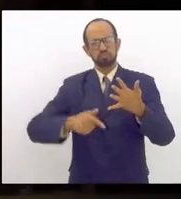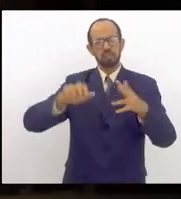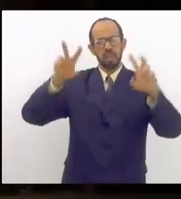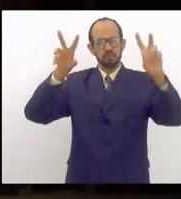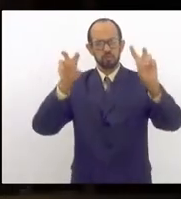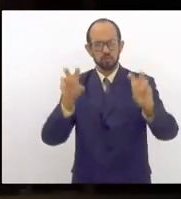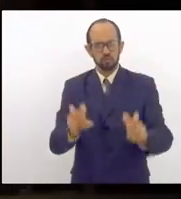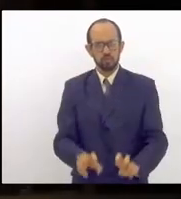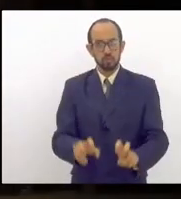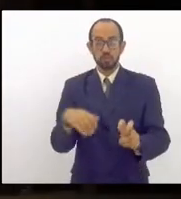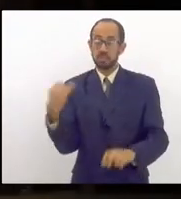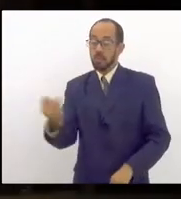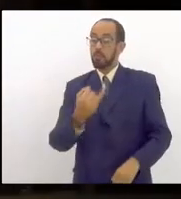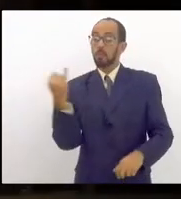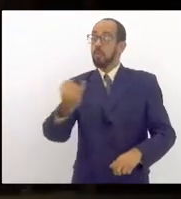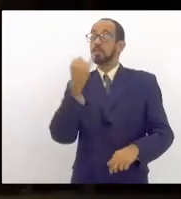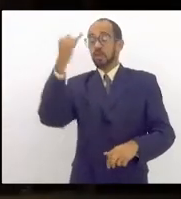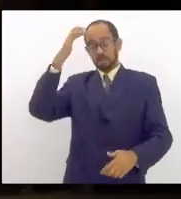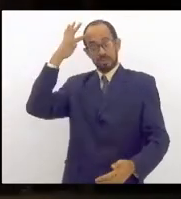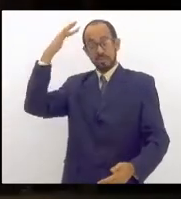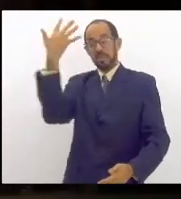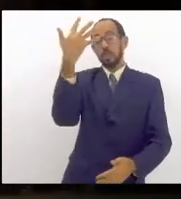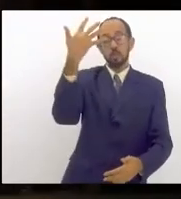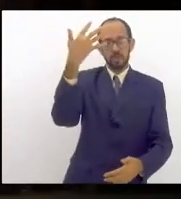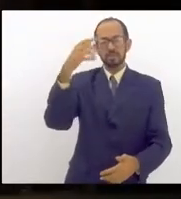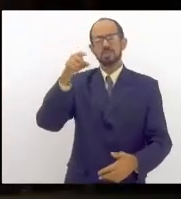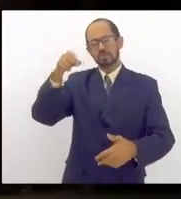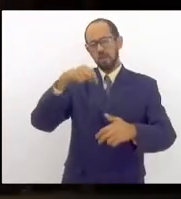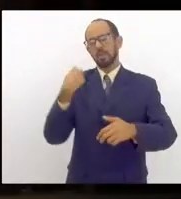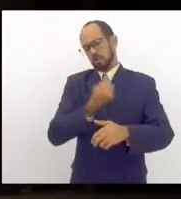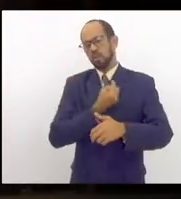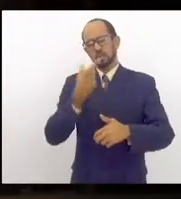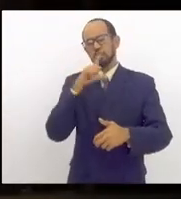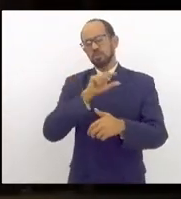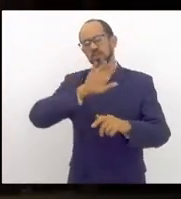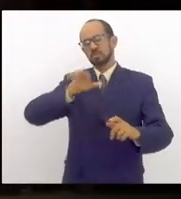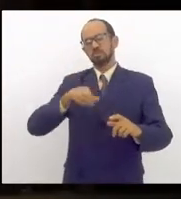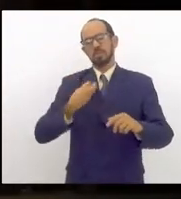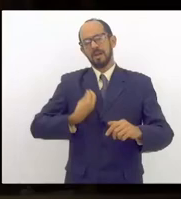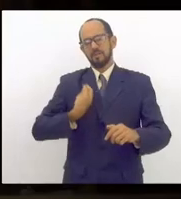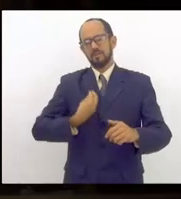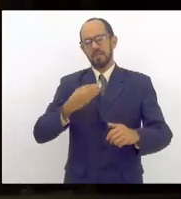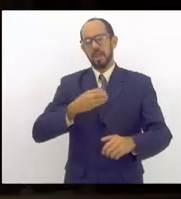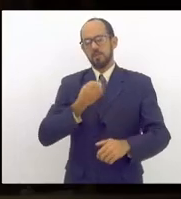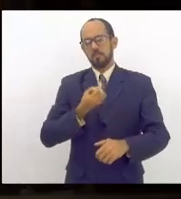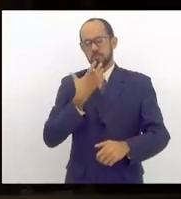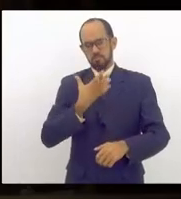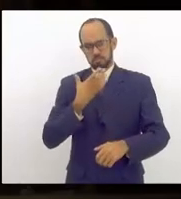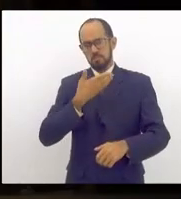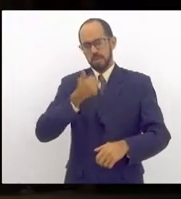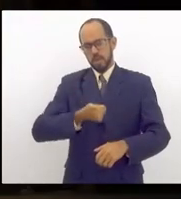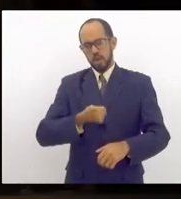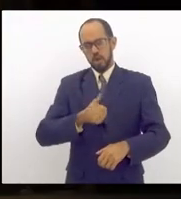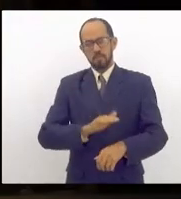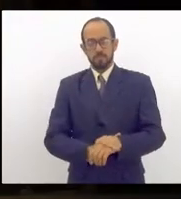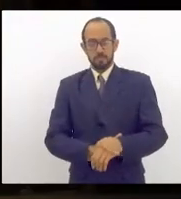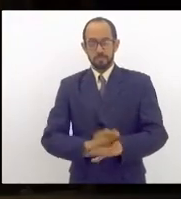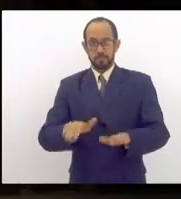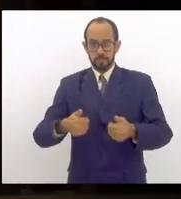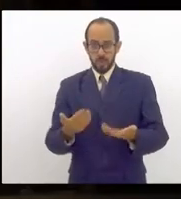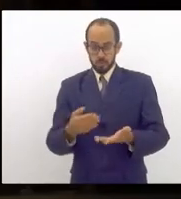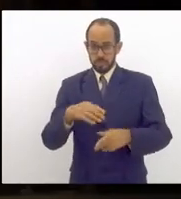são pautas essenciais e decisivas para que a gente tenha uma vida digna então esses quatro anos ele A Mônica